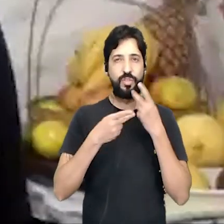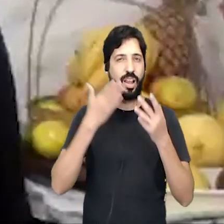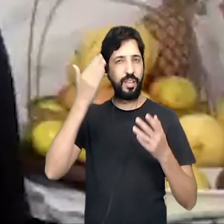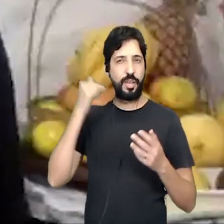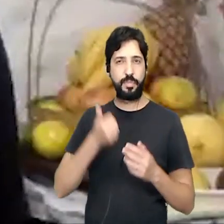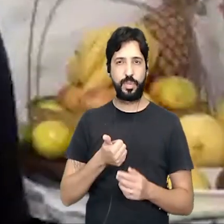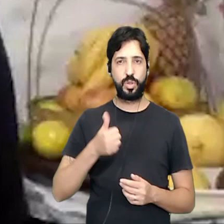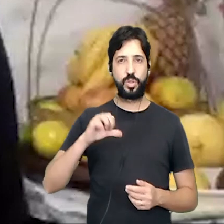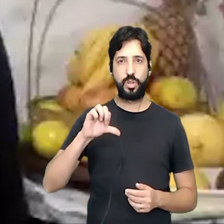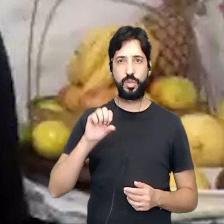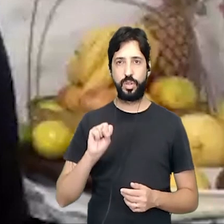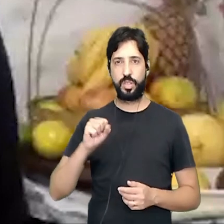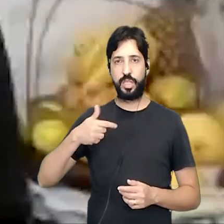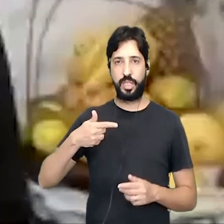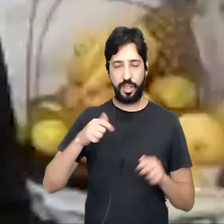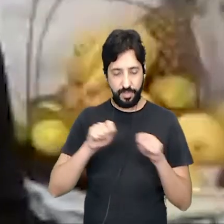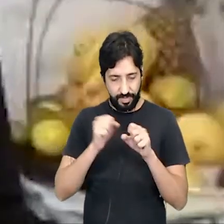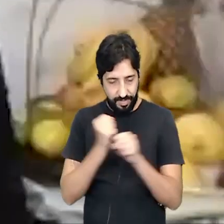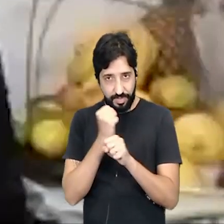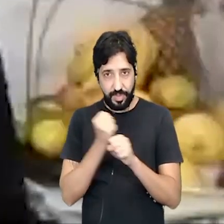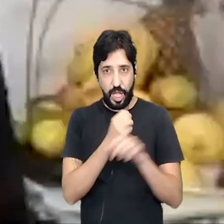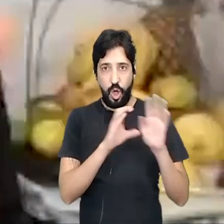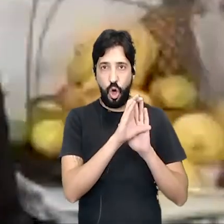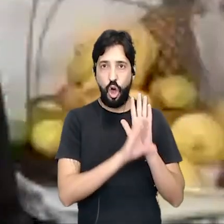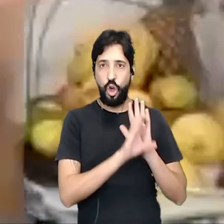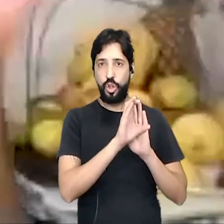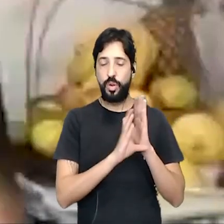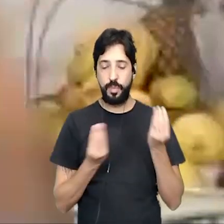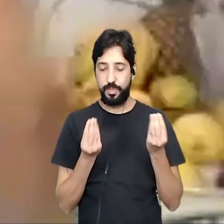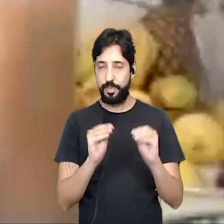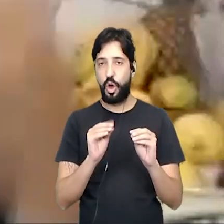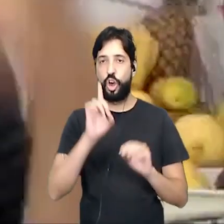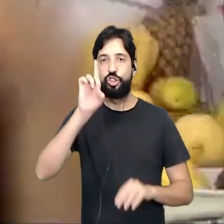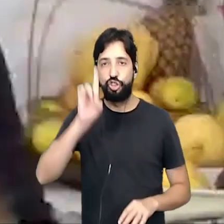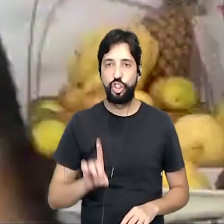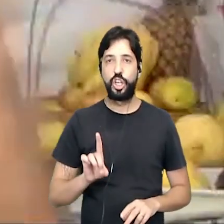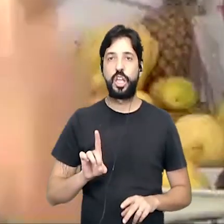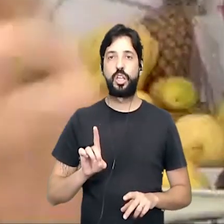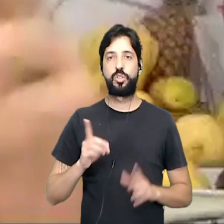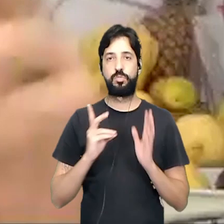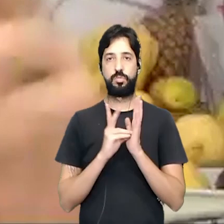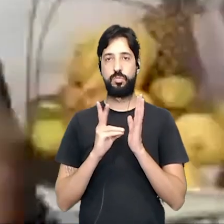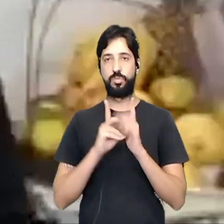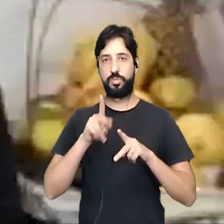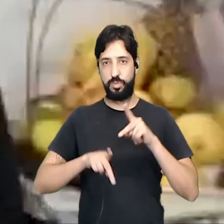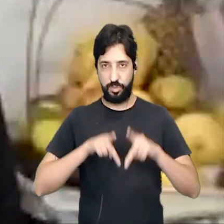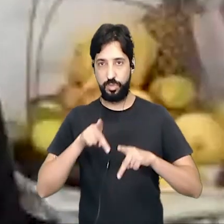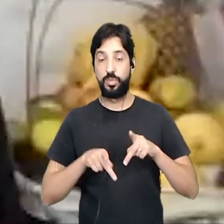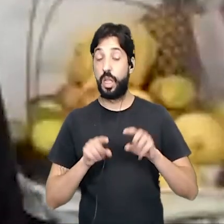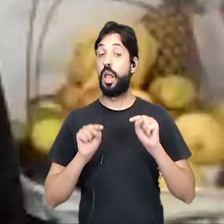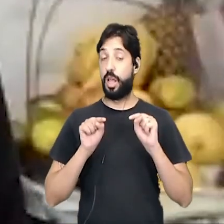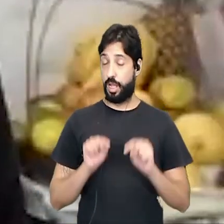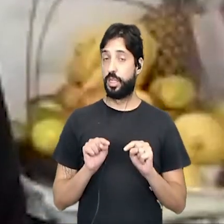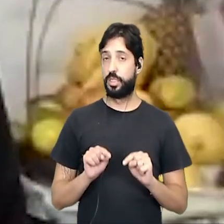Ailton em 1987 para a Constituição, né, na construção da Constituição para a inserção dos direitos dos povos